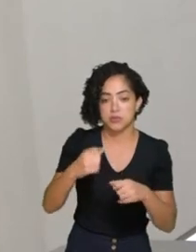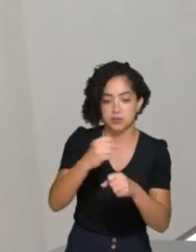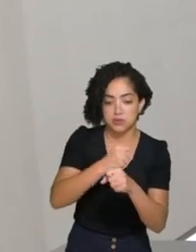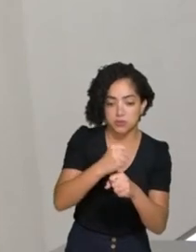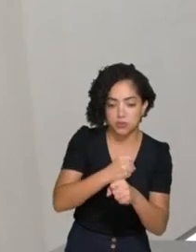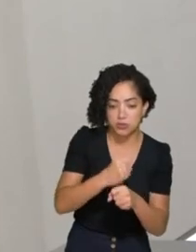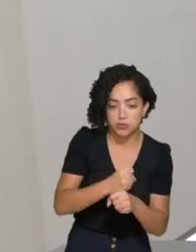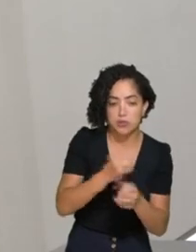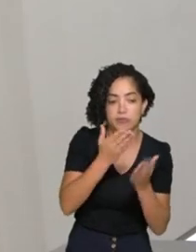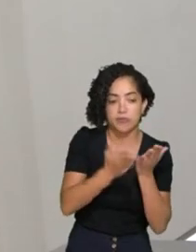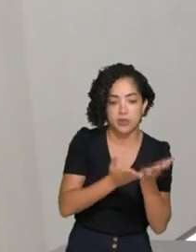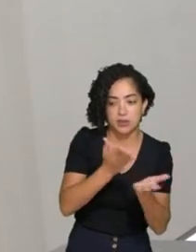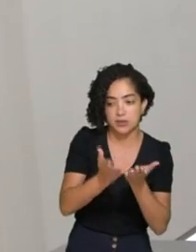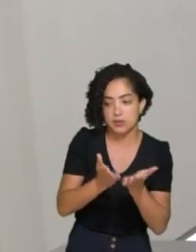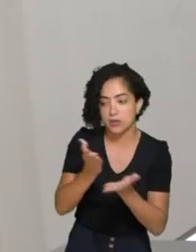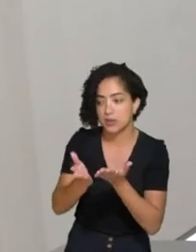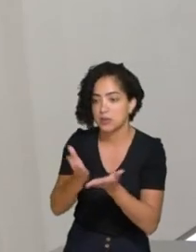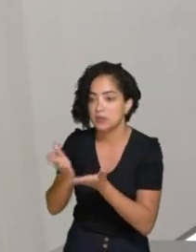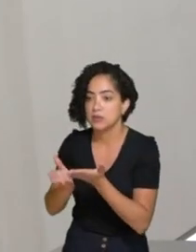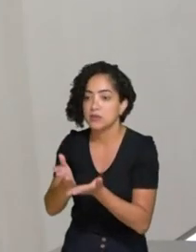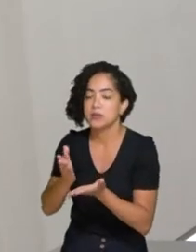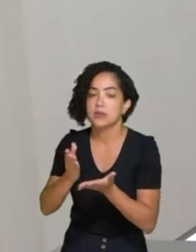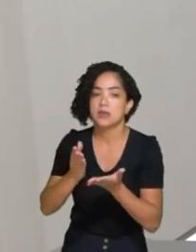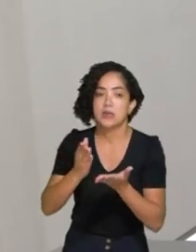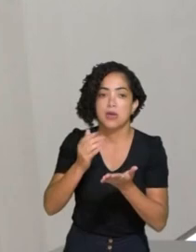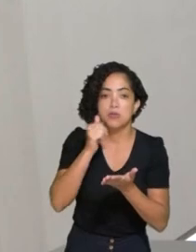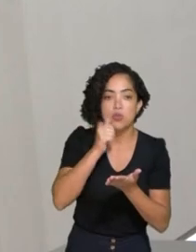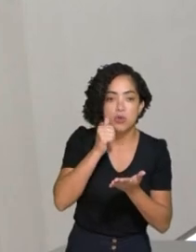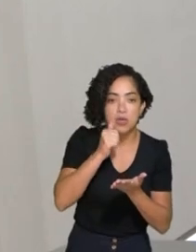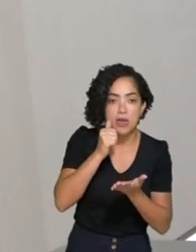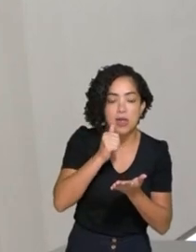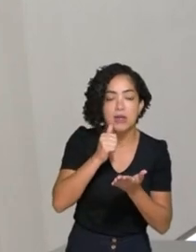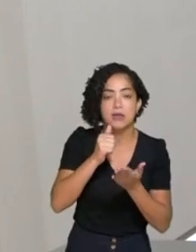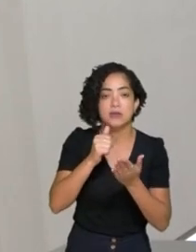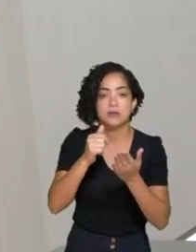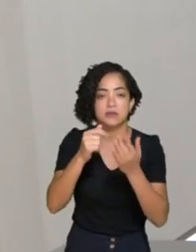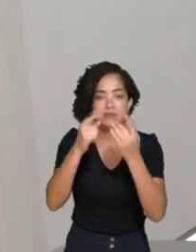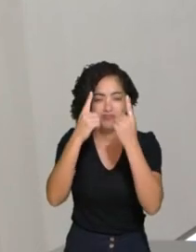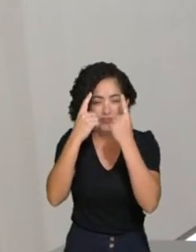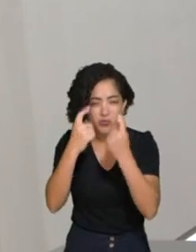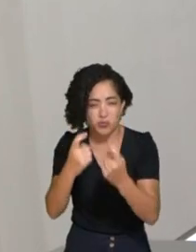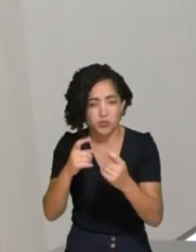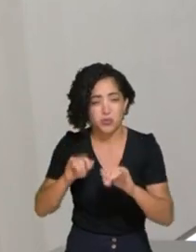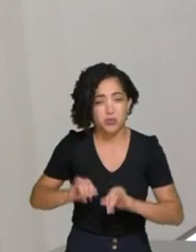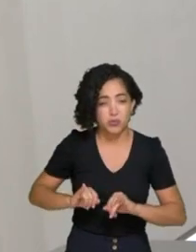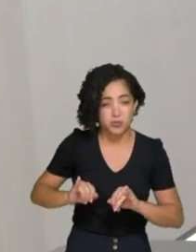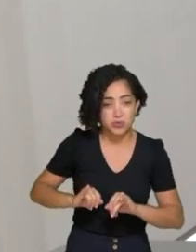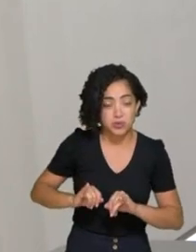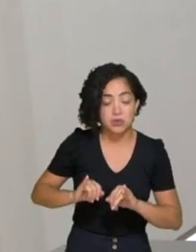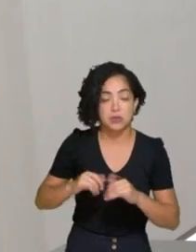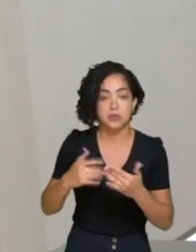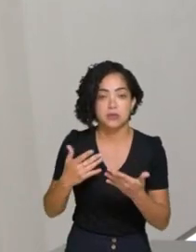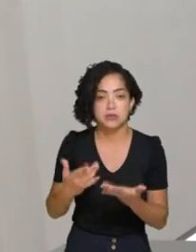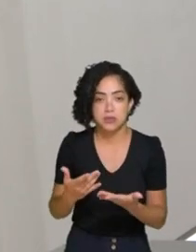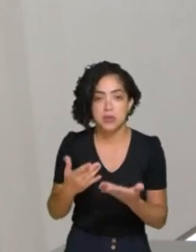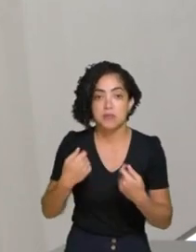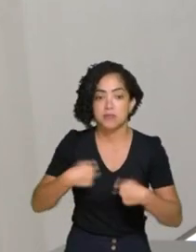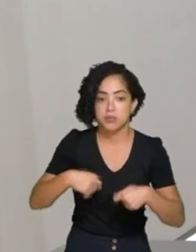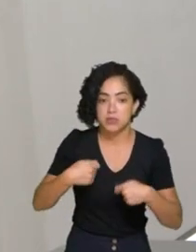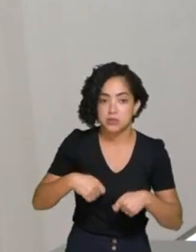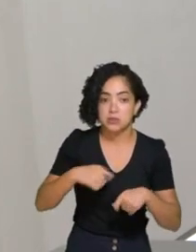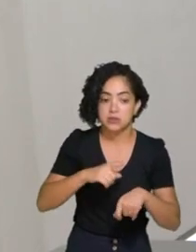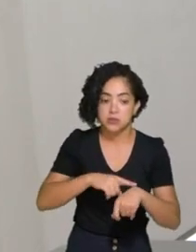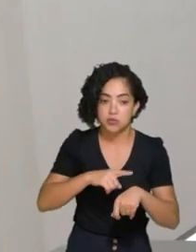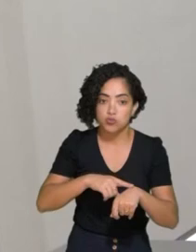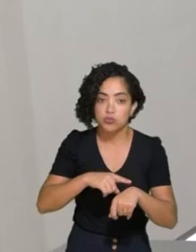atender a todas as mulheres vítimas de violência no estado de Santa Catarina, mas nós precisamos que seja num tempo ágil para